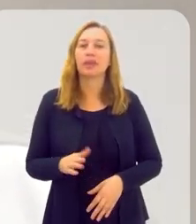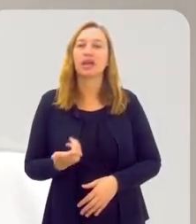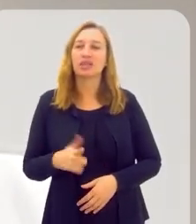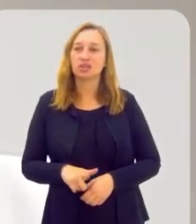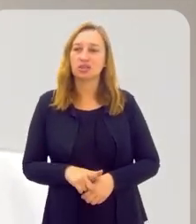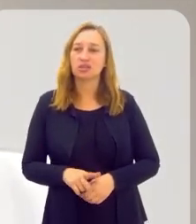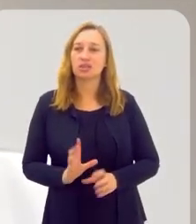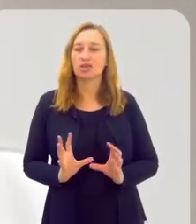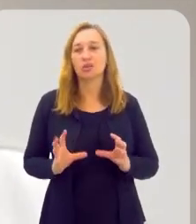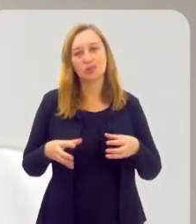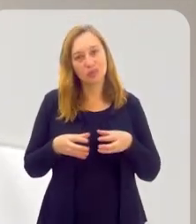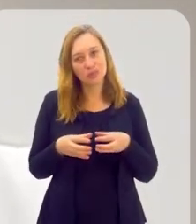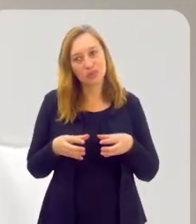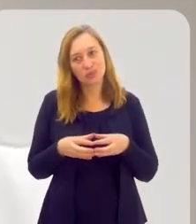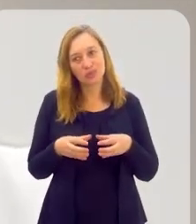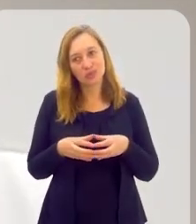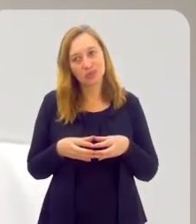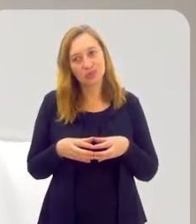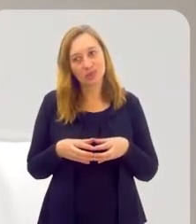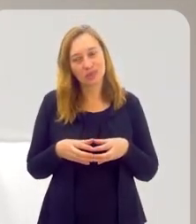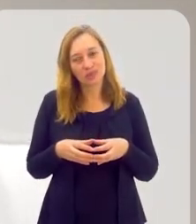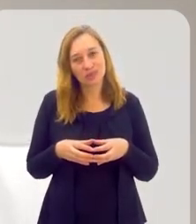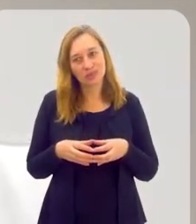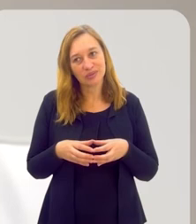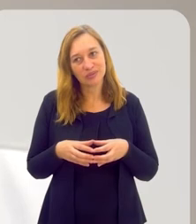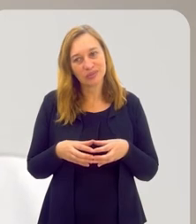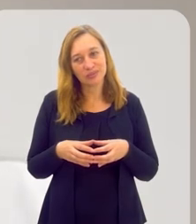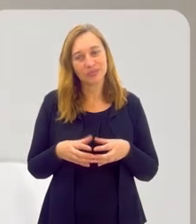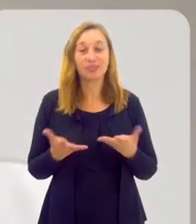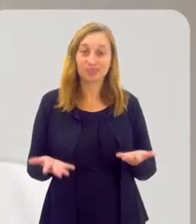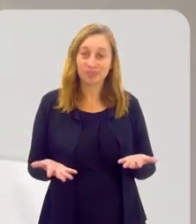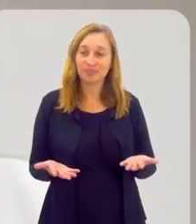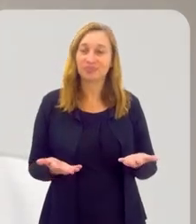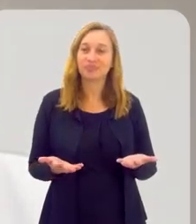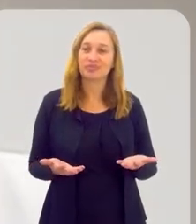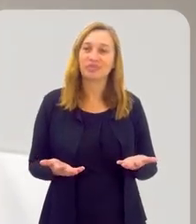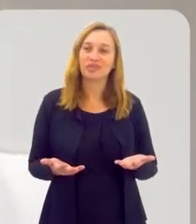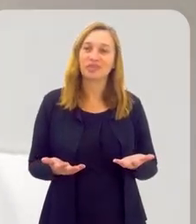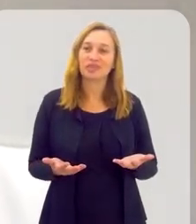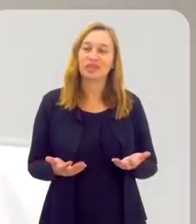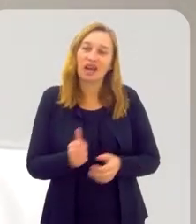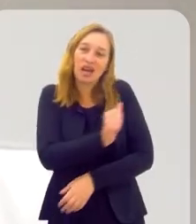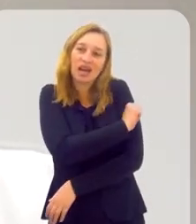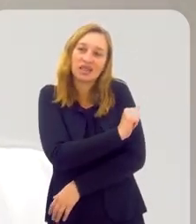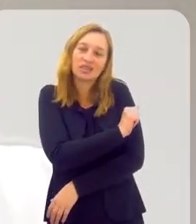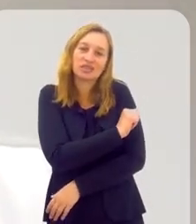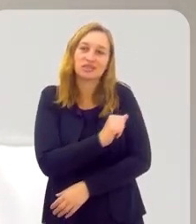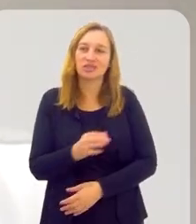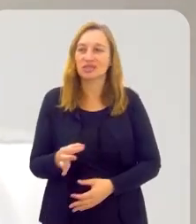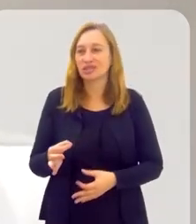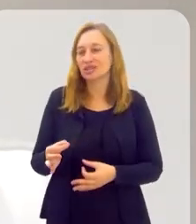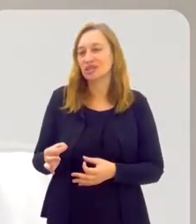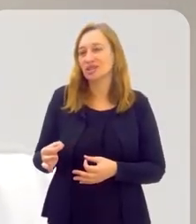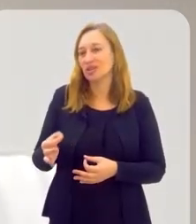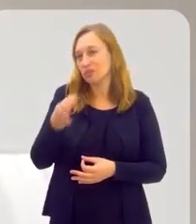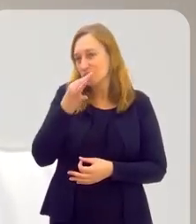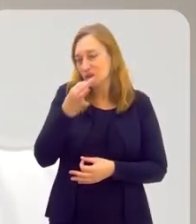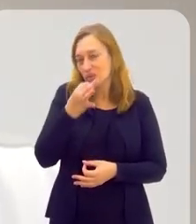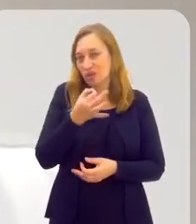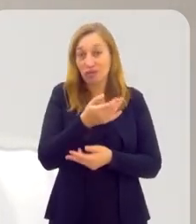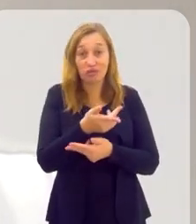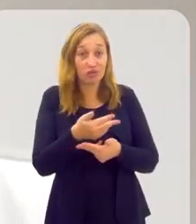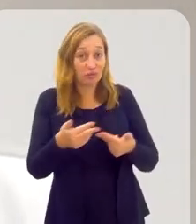E mais uma vez, com uma equipa que às vezes é uma equipa inesperada. Uma equipa que tinha alunos que sugeriram atividades,